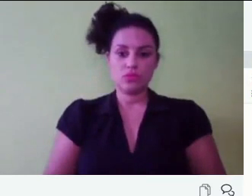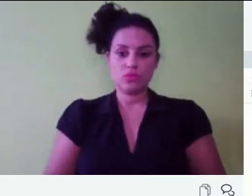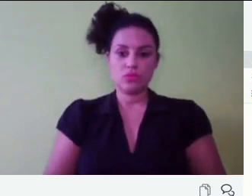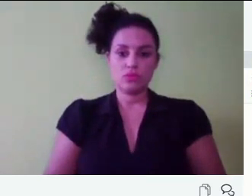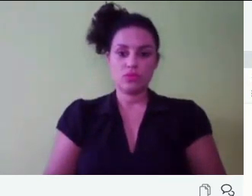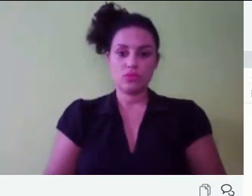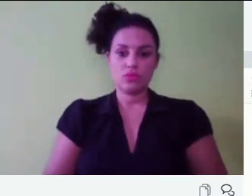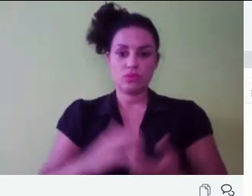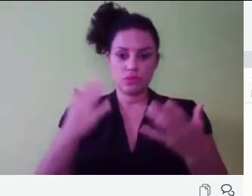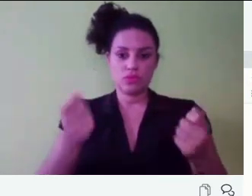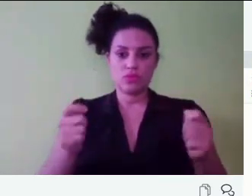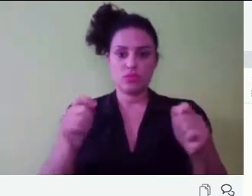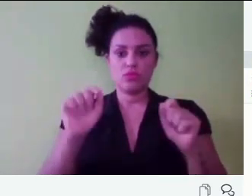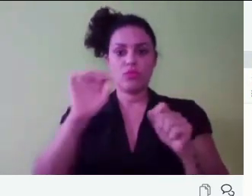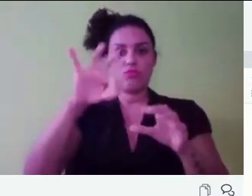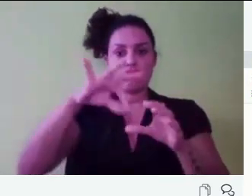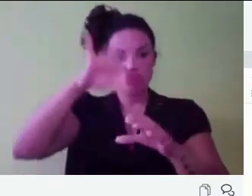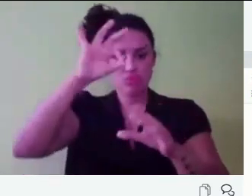Vamos gerar a lista.